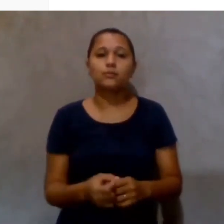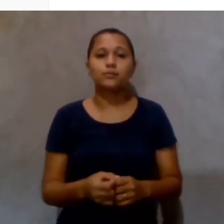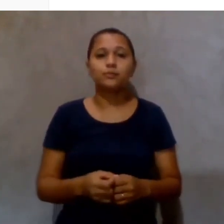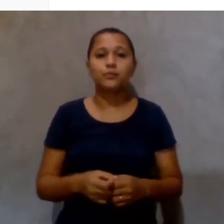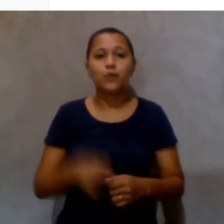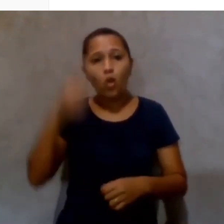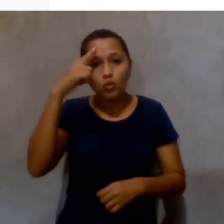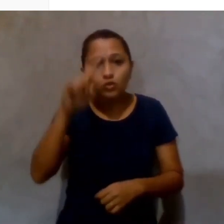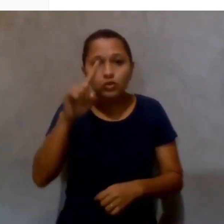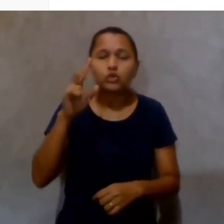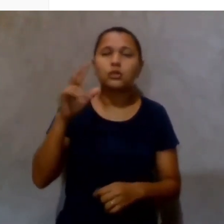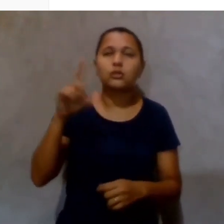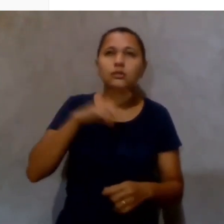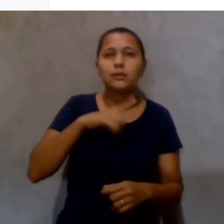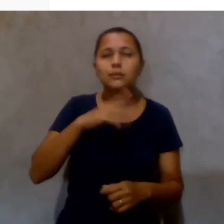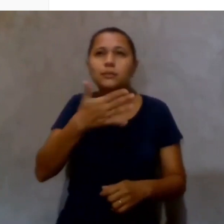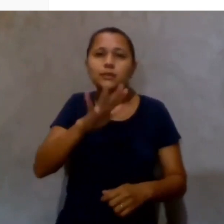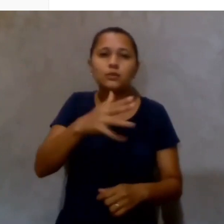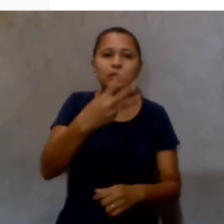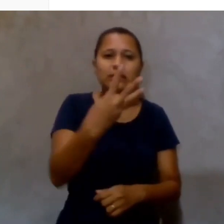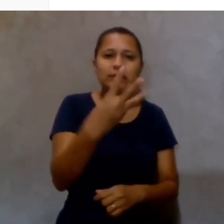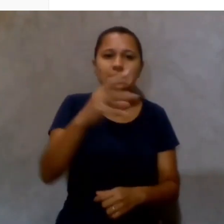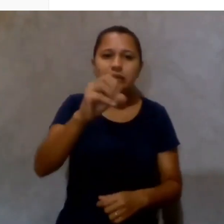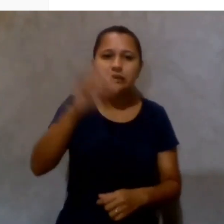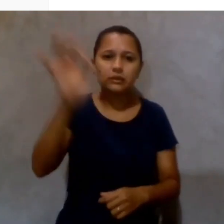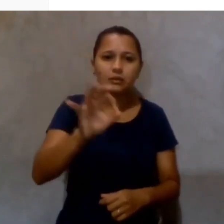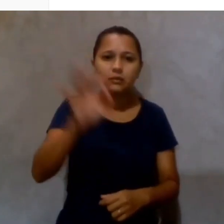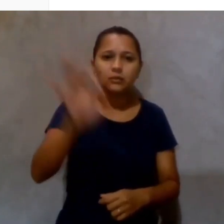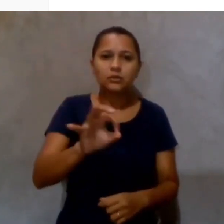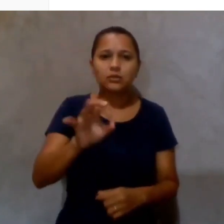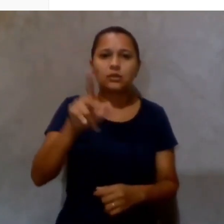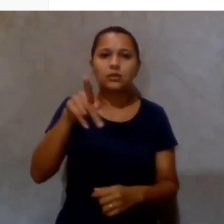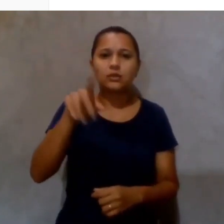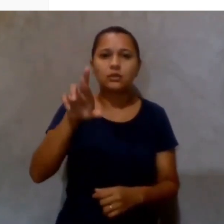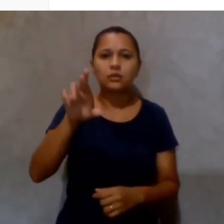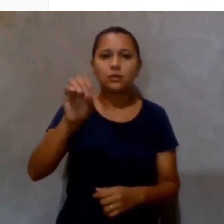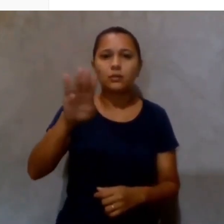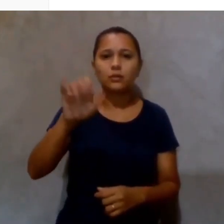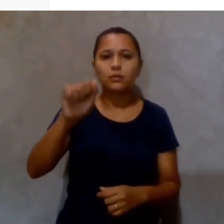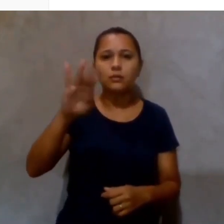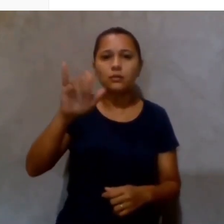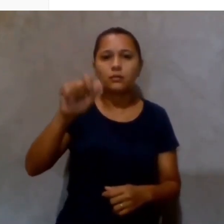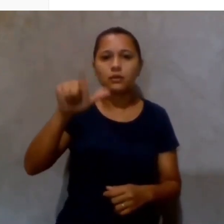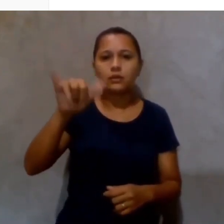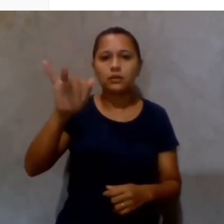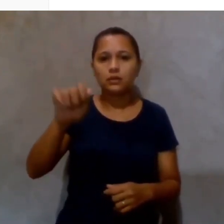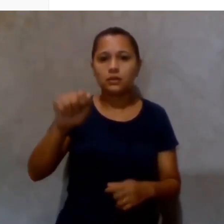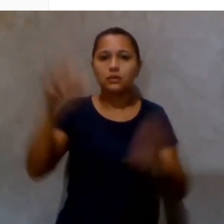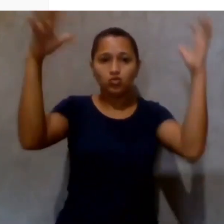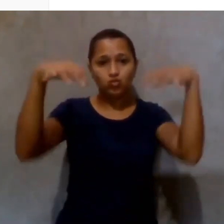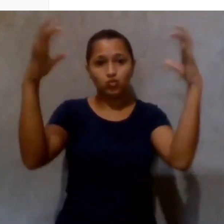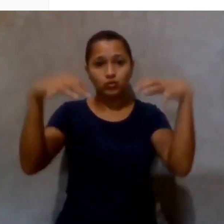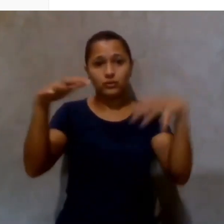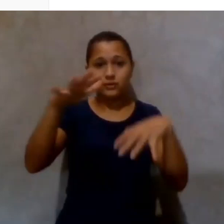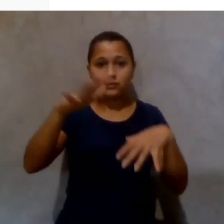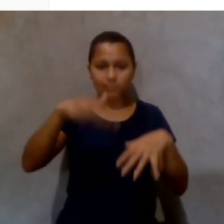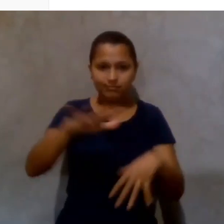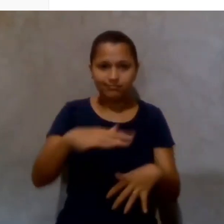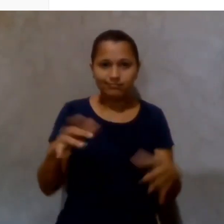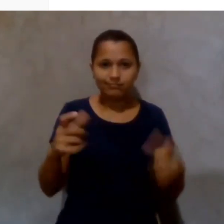de Meteorologia estima em 30% a probabilidade da ocorrência de chuva nessa região. Qual